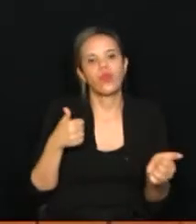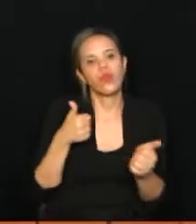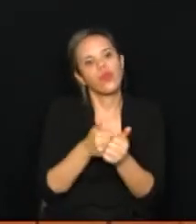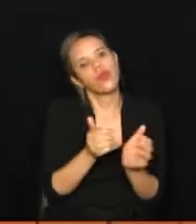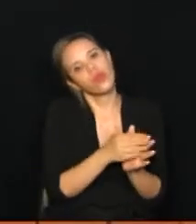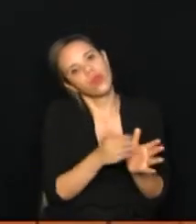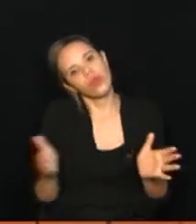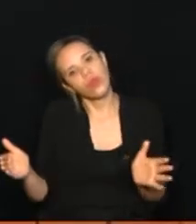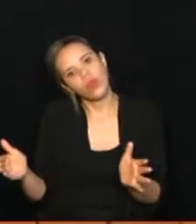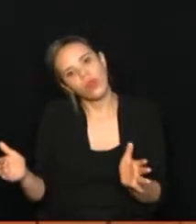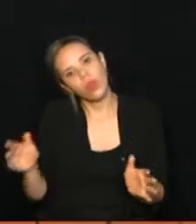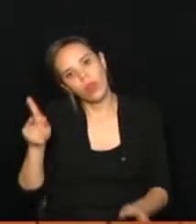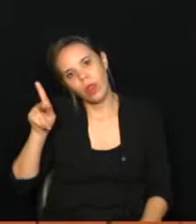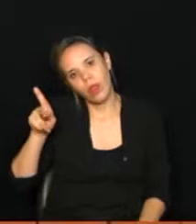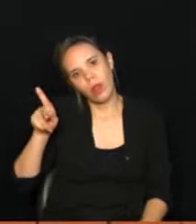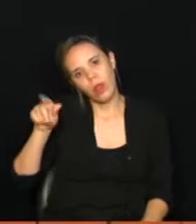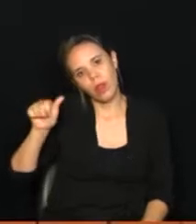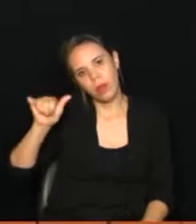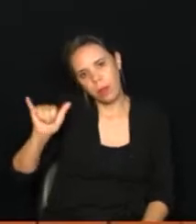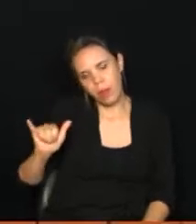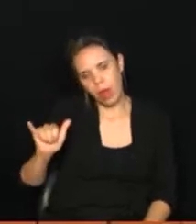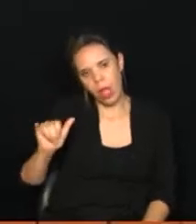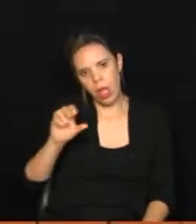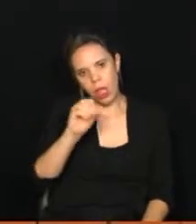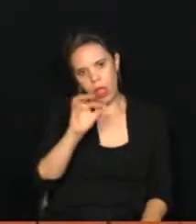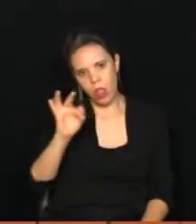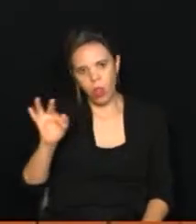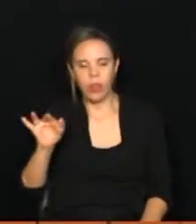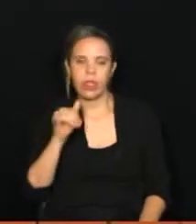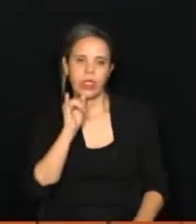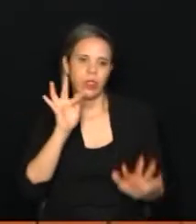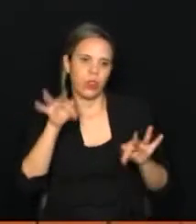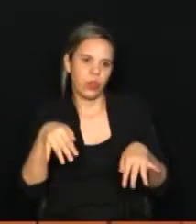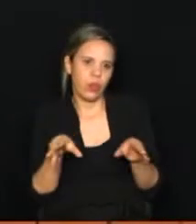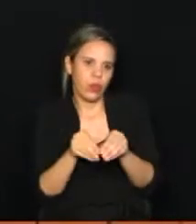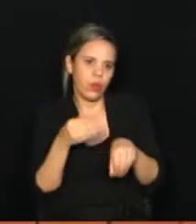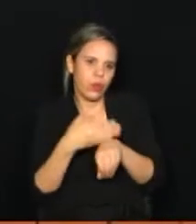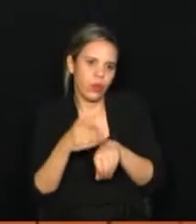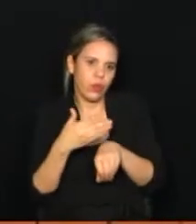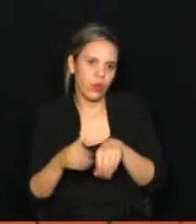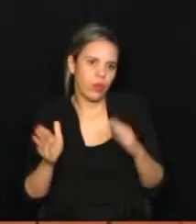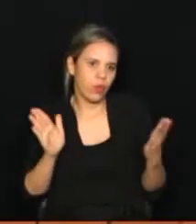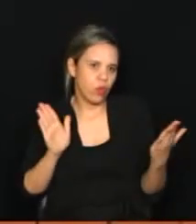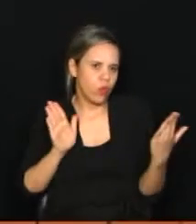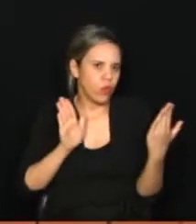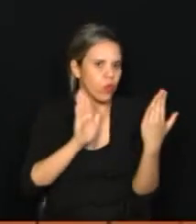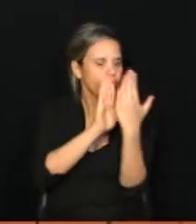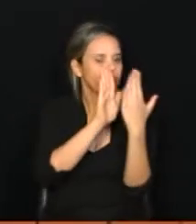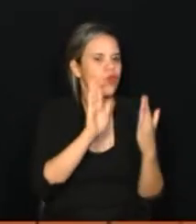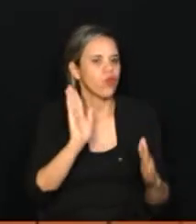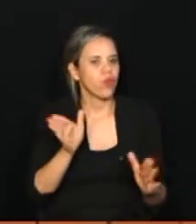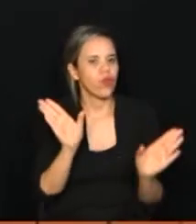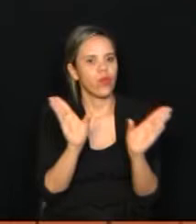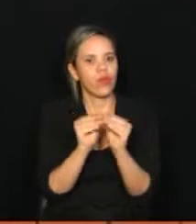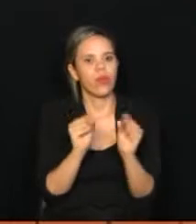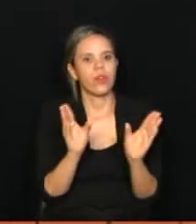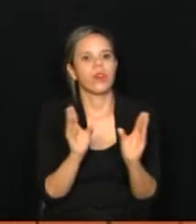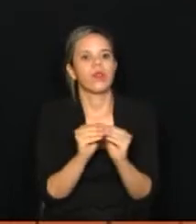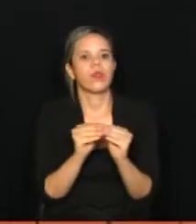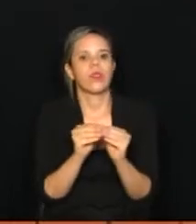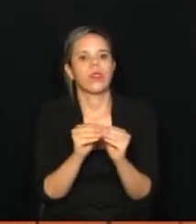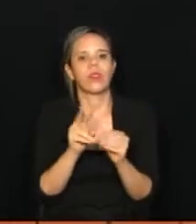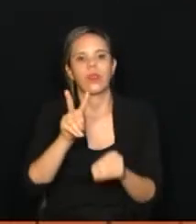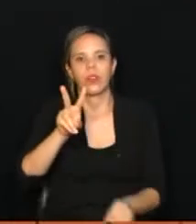de playoffs. Então agora é aquela fase final, então os confrontos já estão definidos.